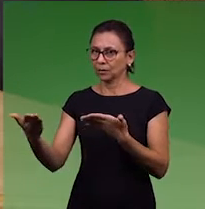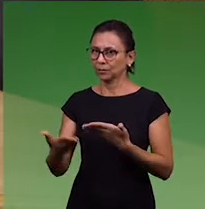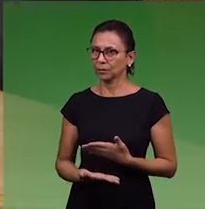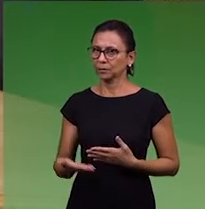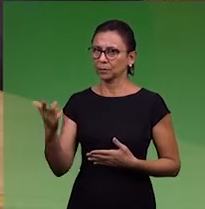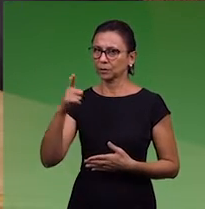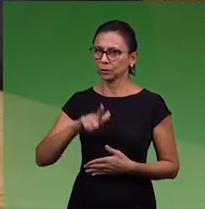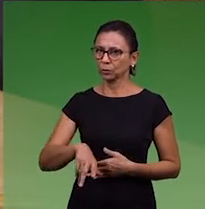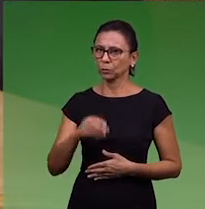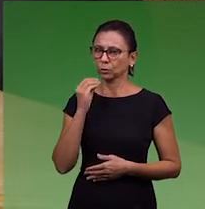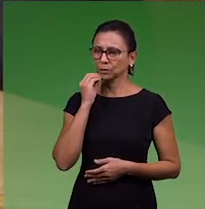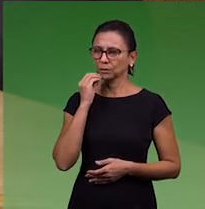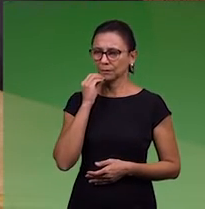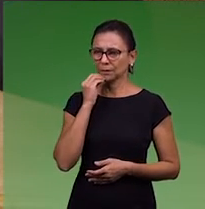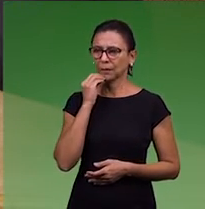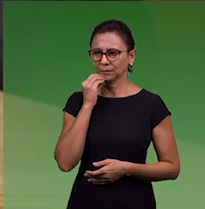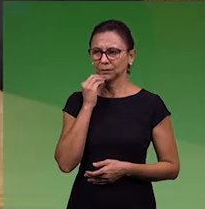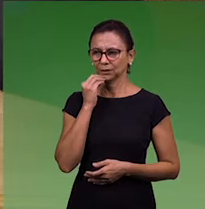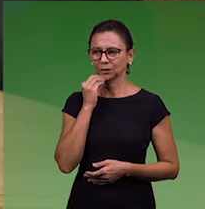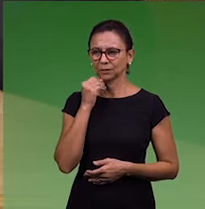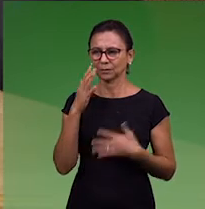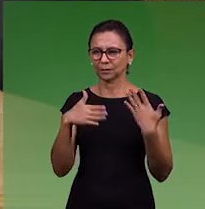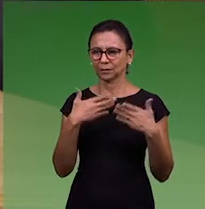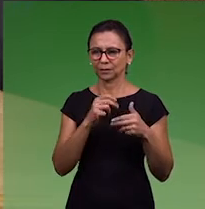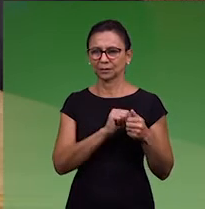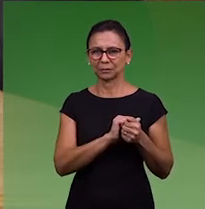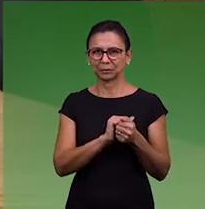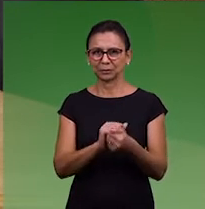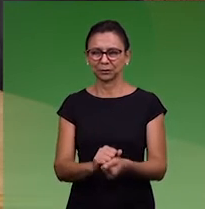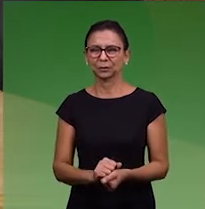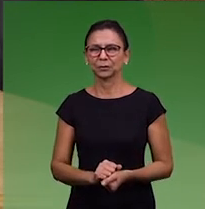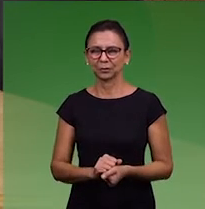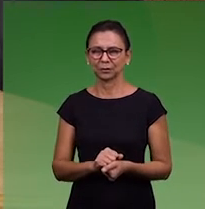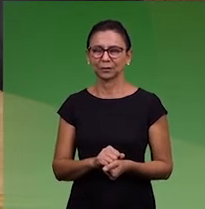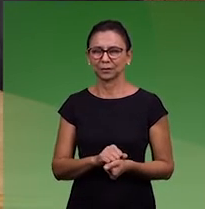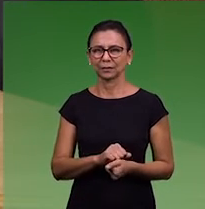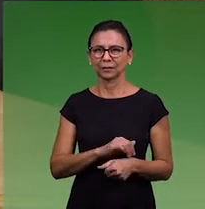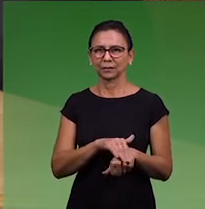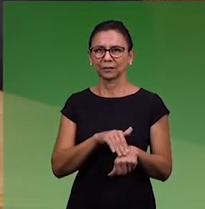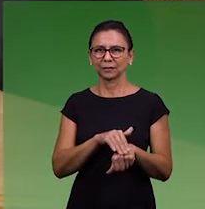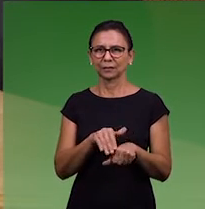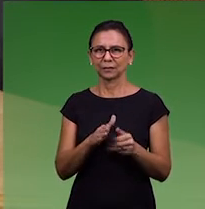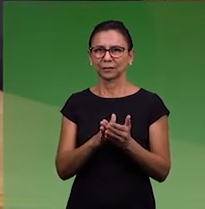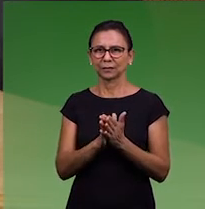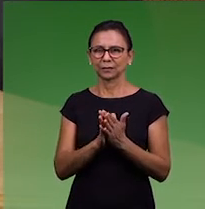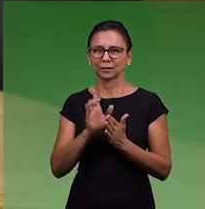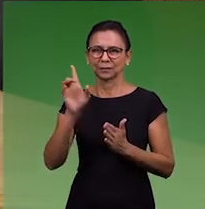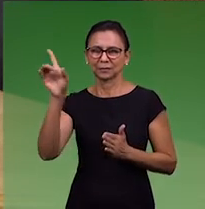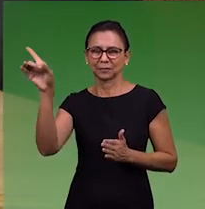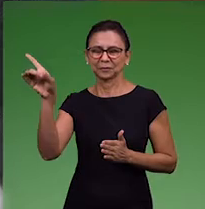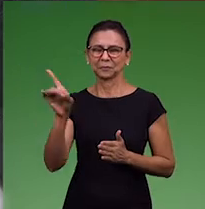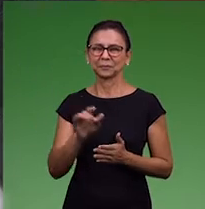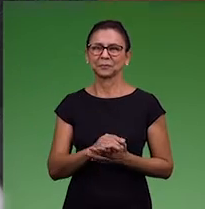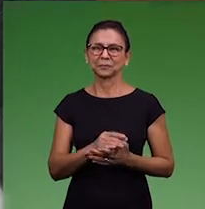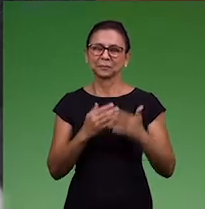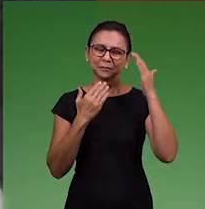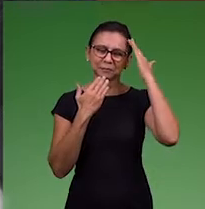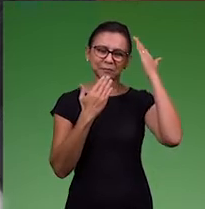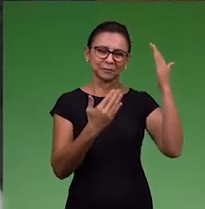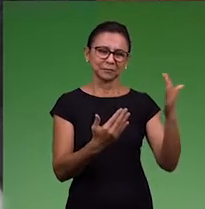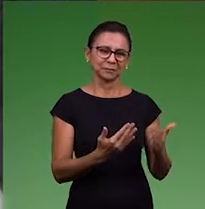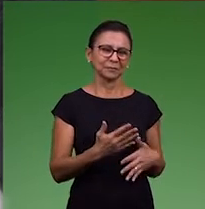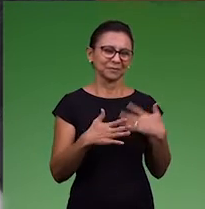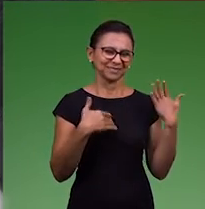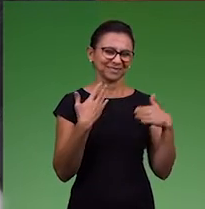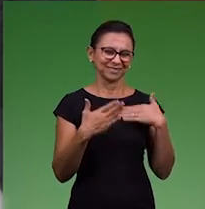para outras oportunidades, que é sempre uma alegria estarmos juntos abordando os temas da palavra do Senhor. Muito obrigado, eu que